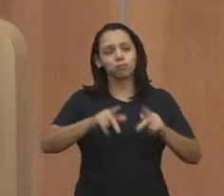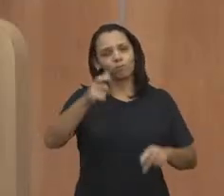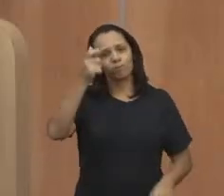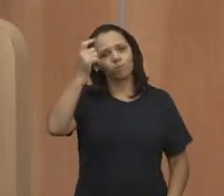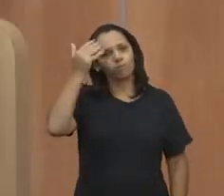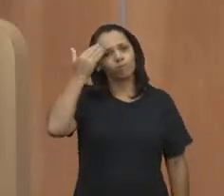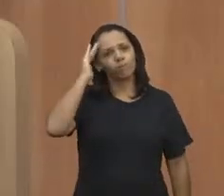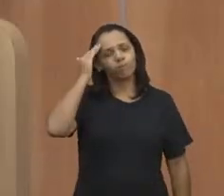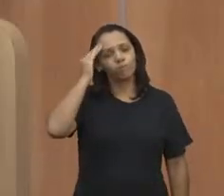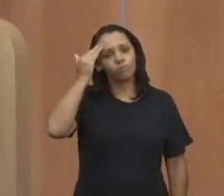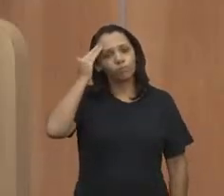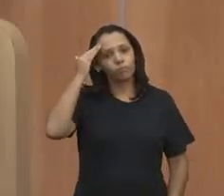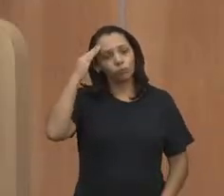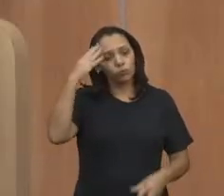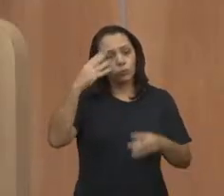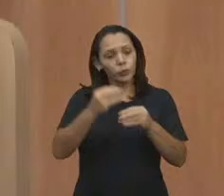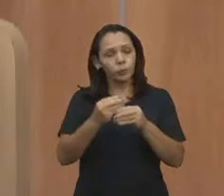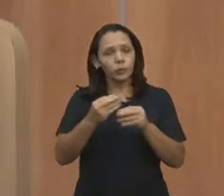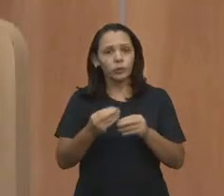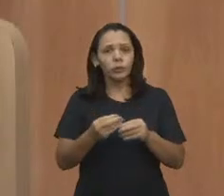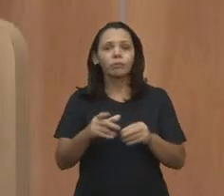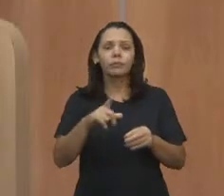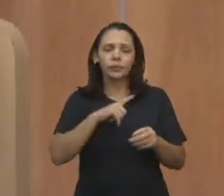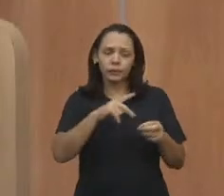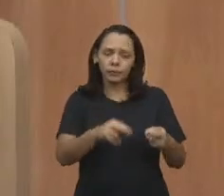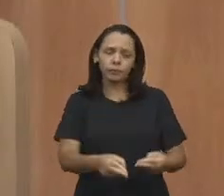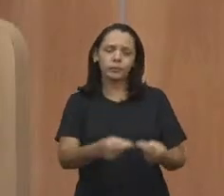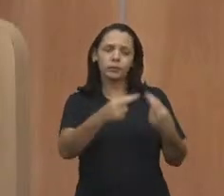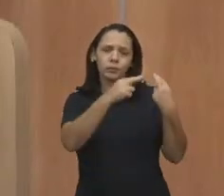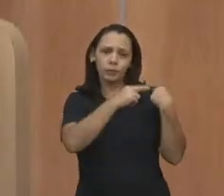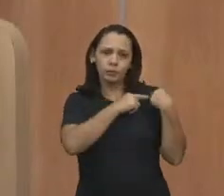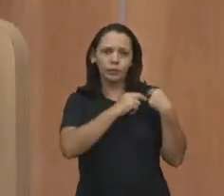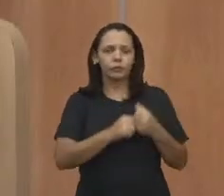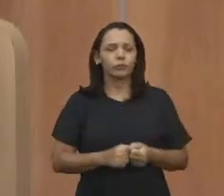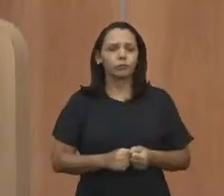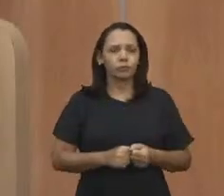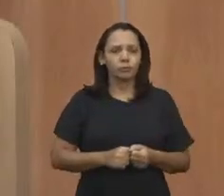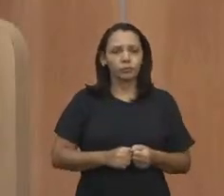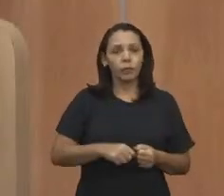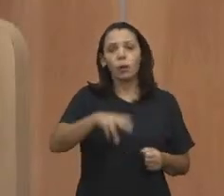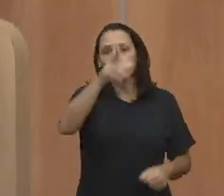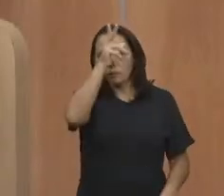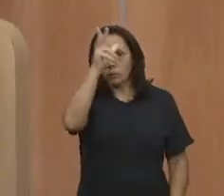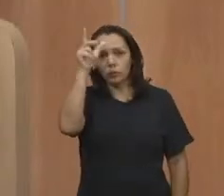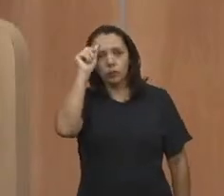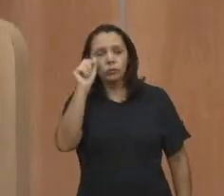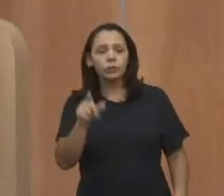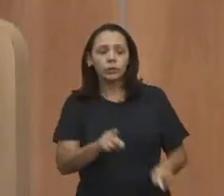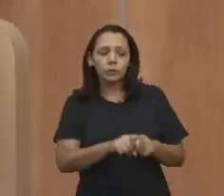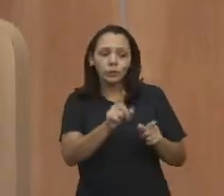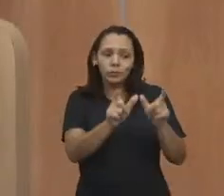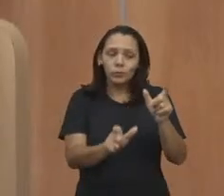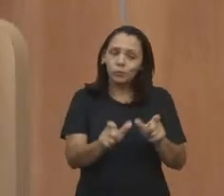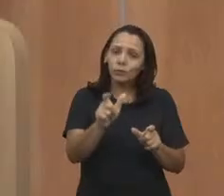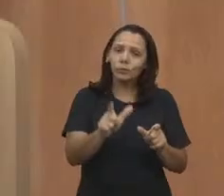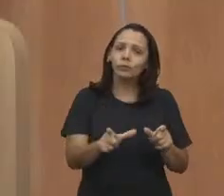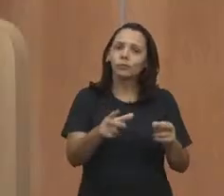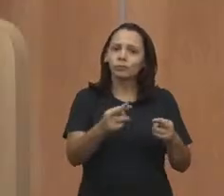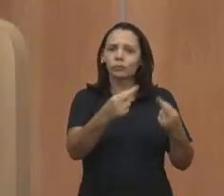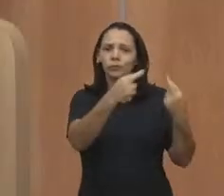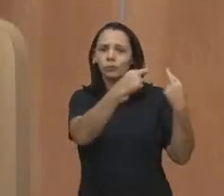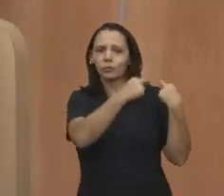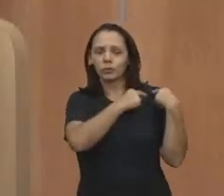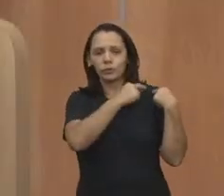e compreenda que a responsabilidade é de todos, do poder público e também dos munícipes, para que a gente possa fazer com que